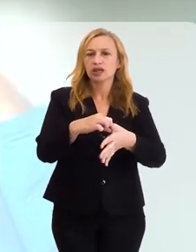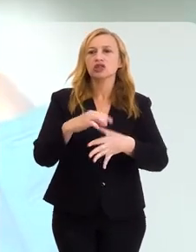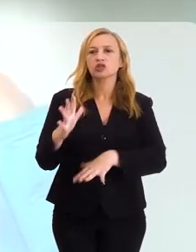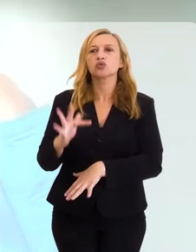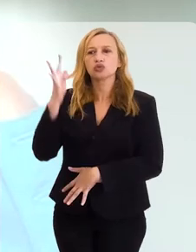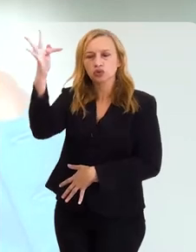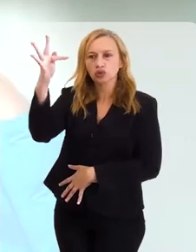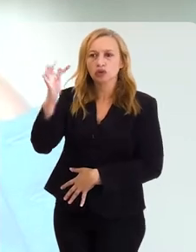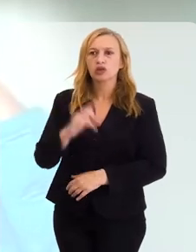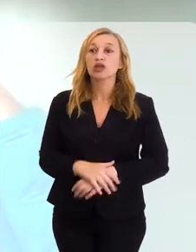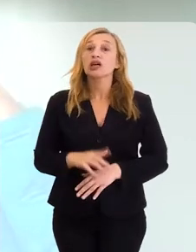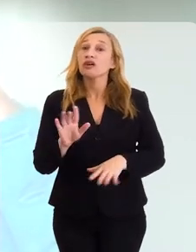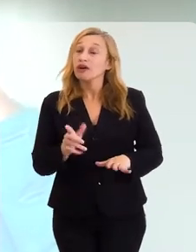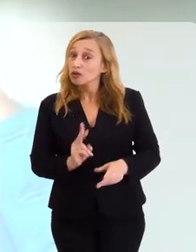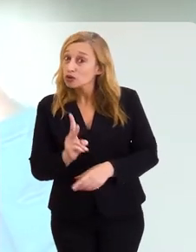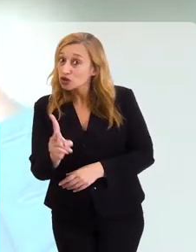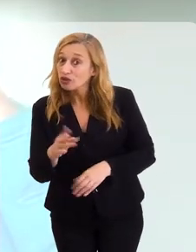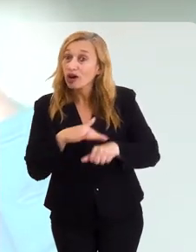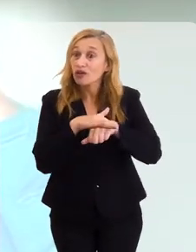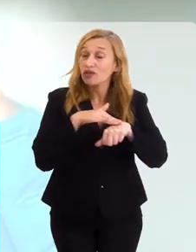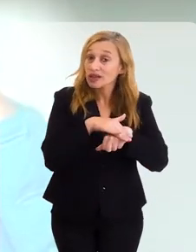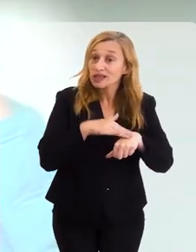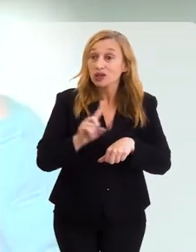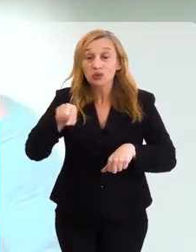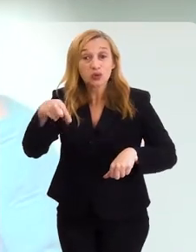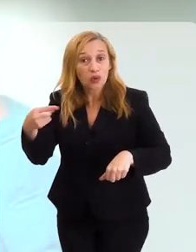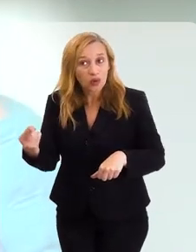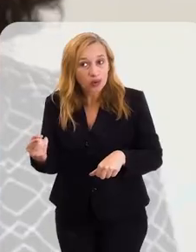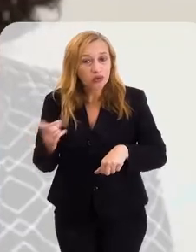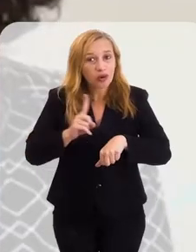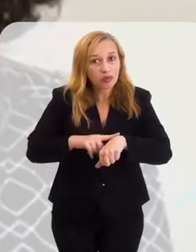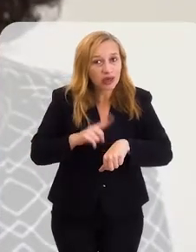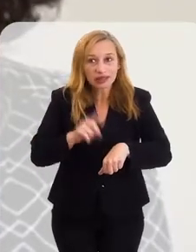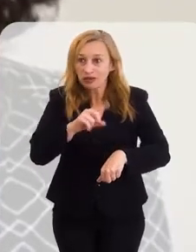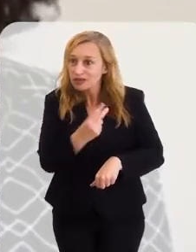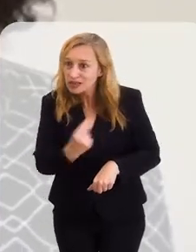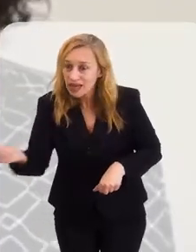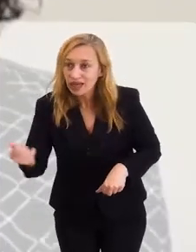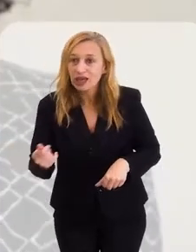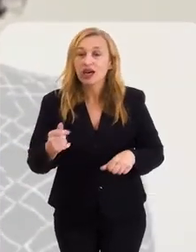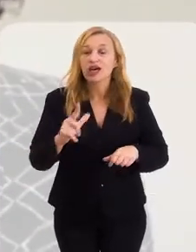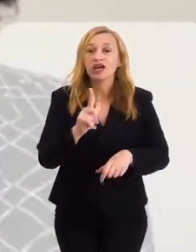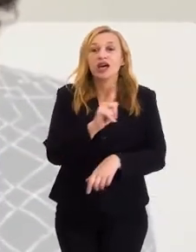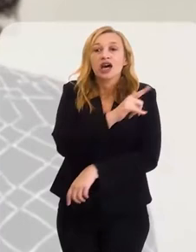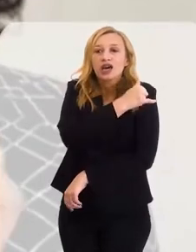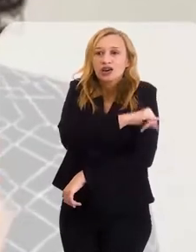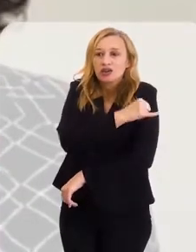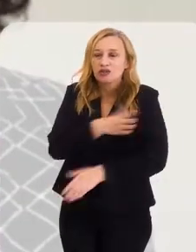da e-leadership, né, a liderança do futuro. A gente vai continuar conversando sobre isso no